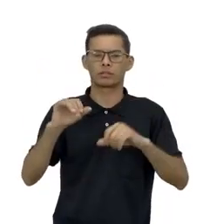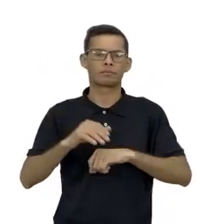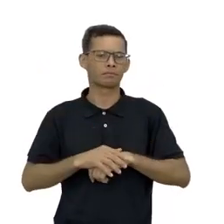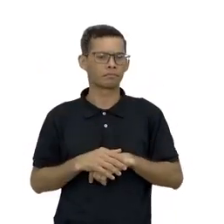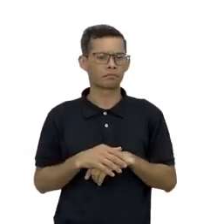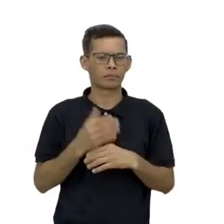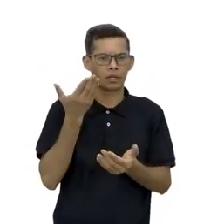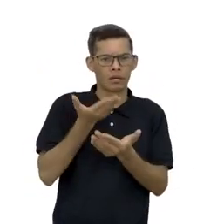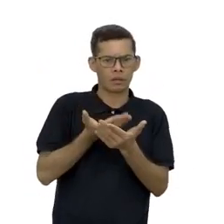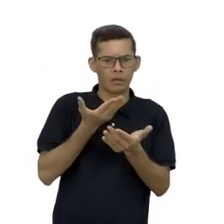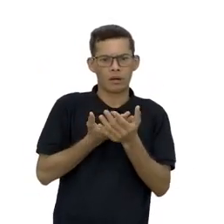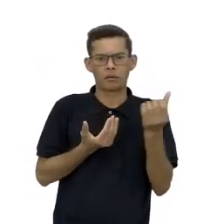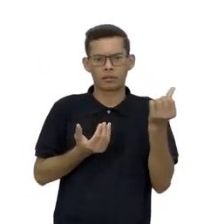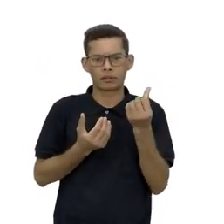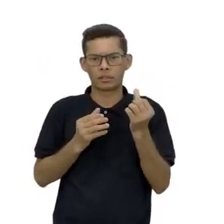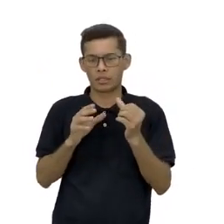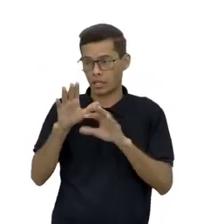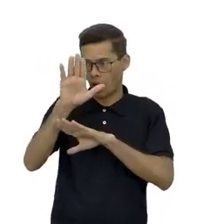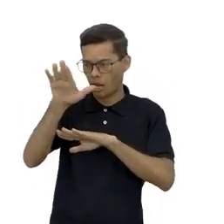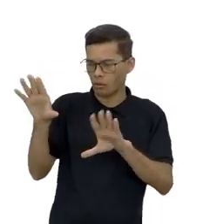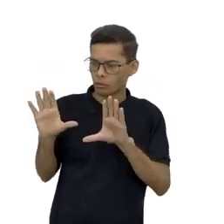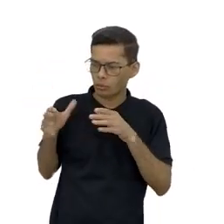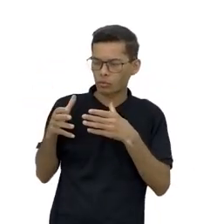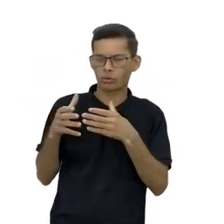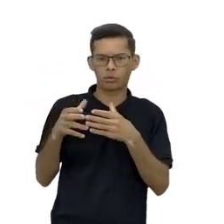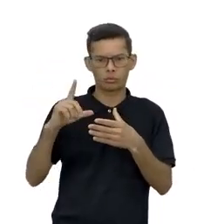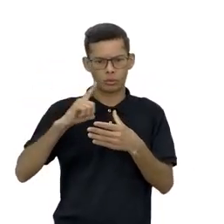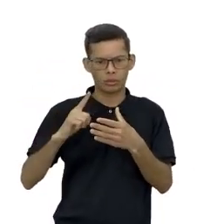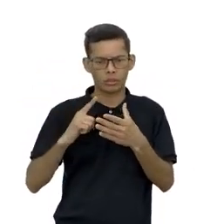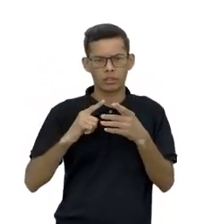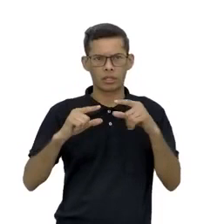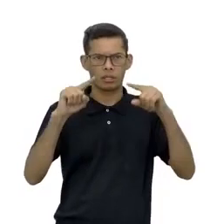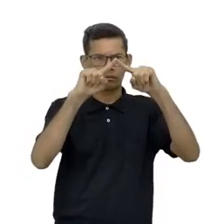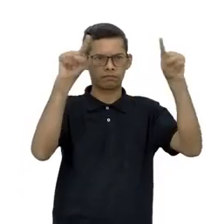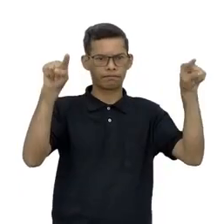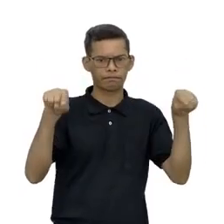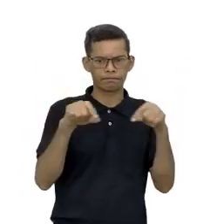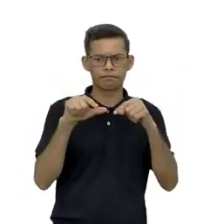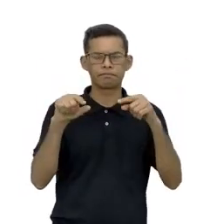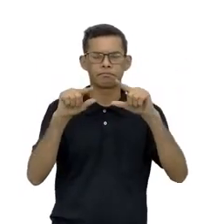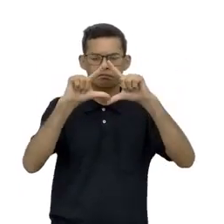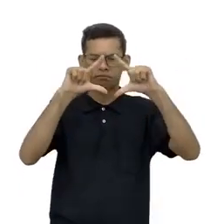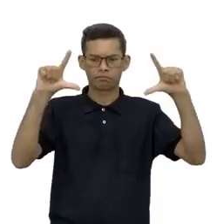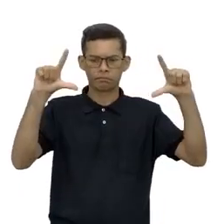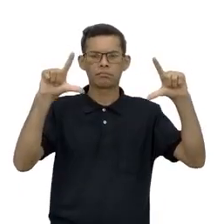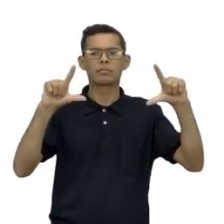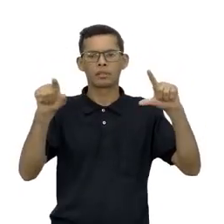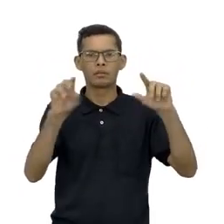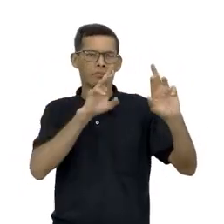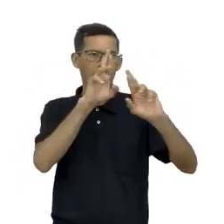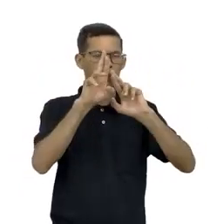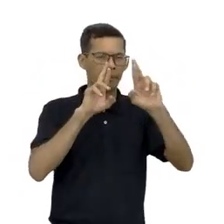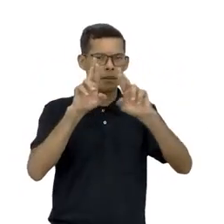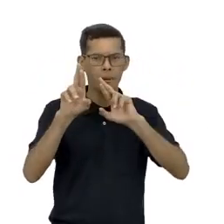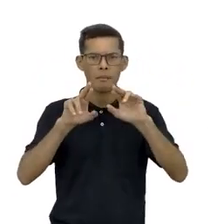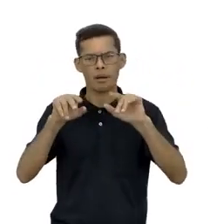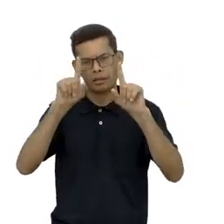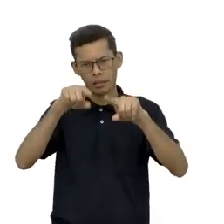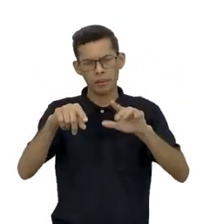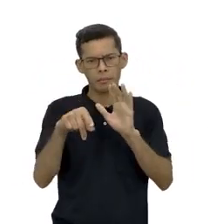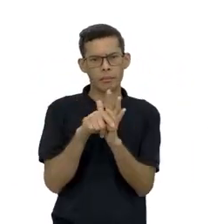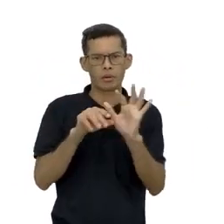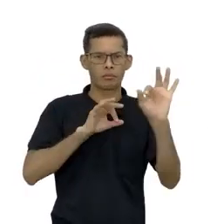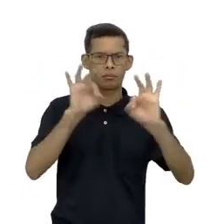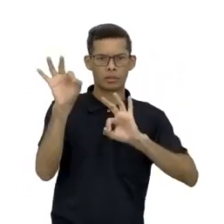grupo, os estudantes deverão preencher um quadro que funciona como planejamento. A partir dessa aula, vemos